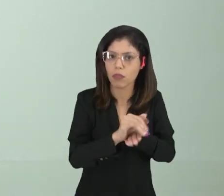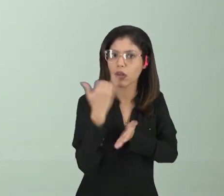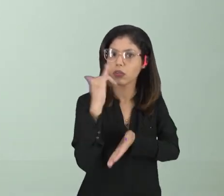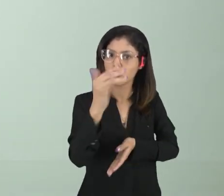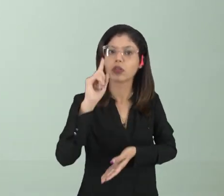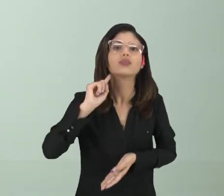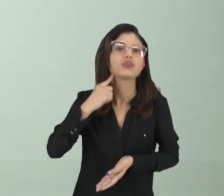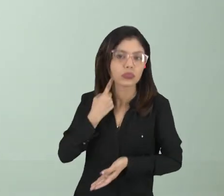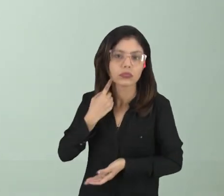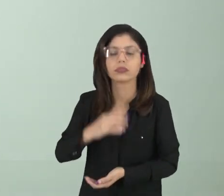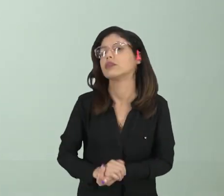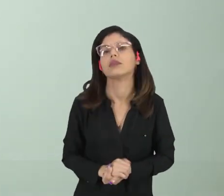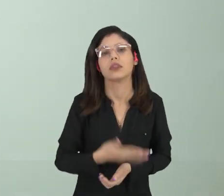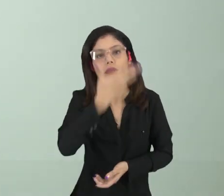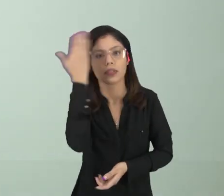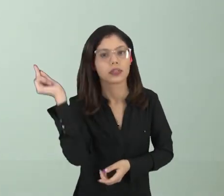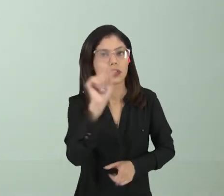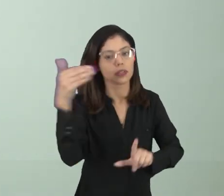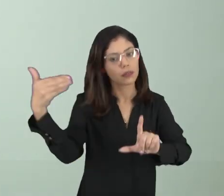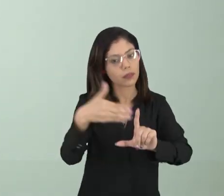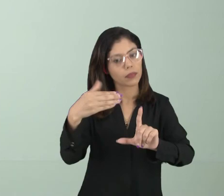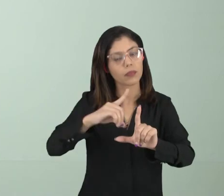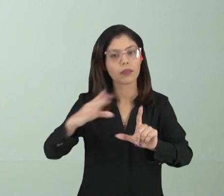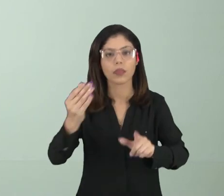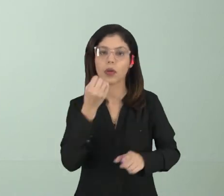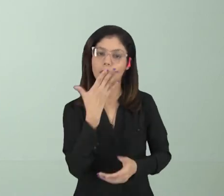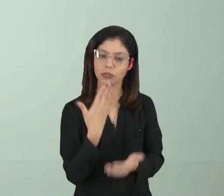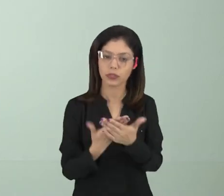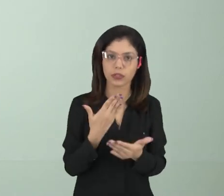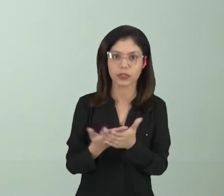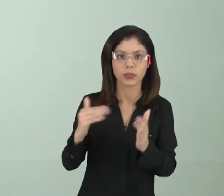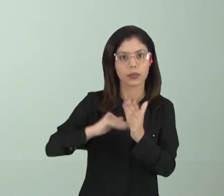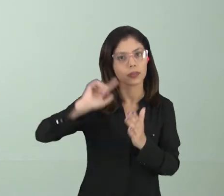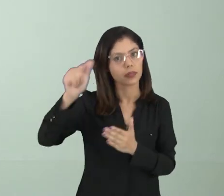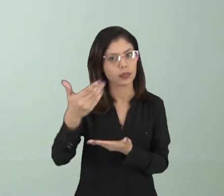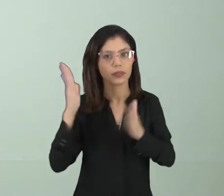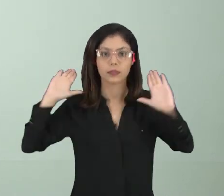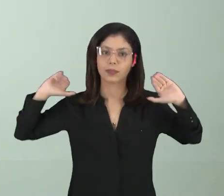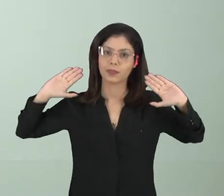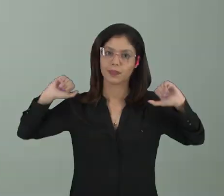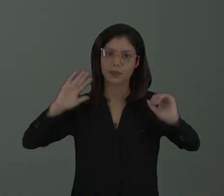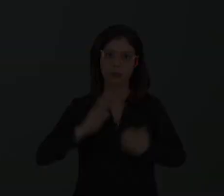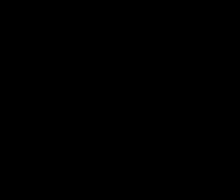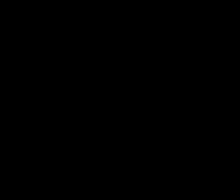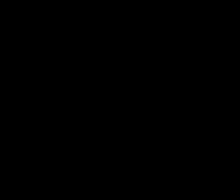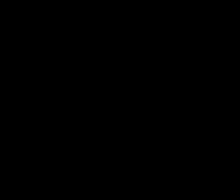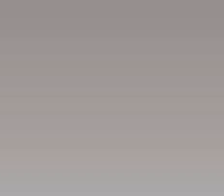eletrônico. Não deixe de acessar a plataforma Eduque, bons estudos e até a próxima!